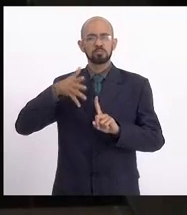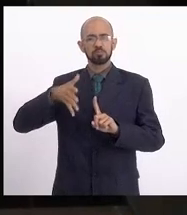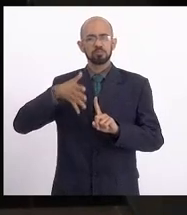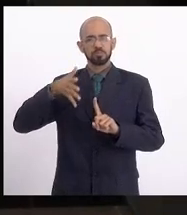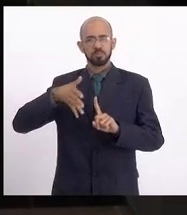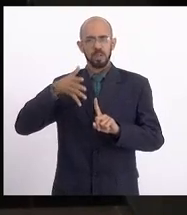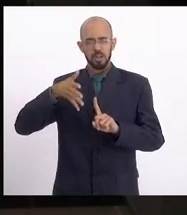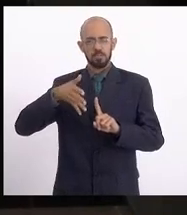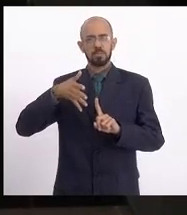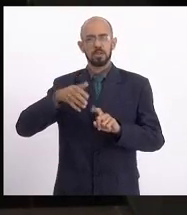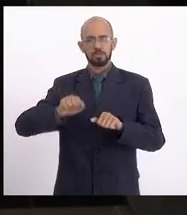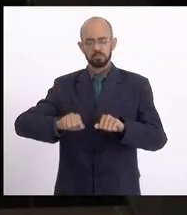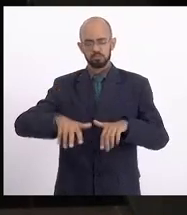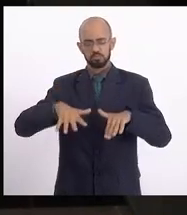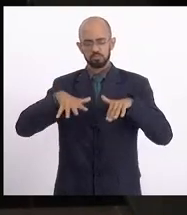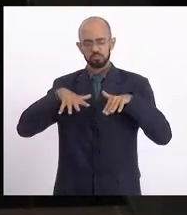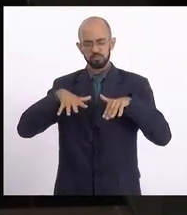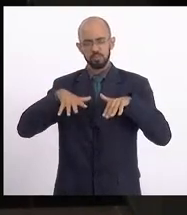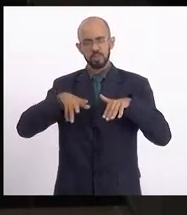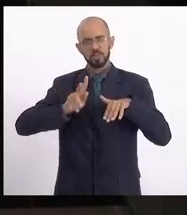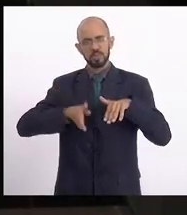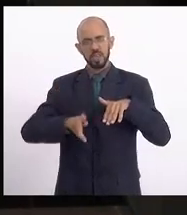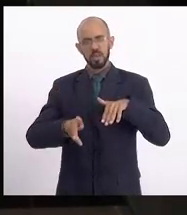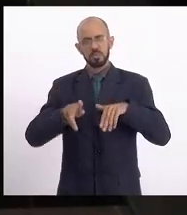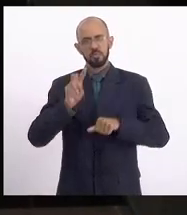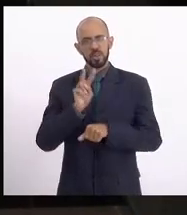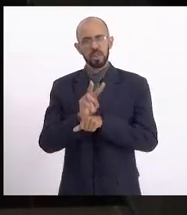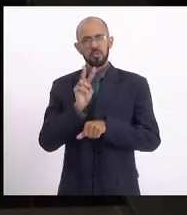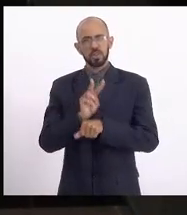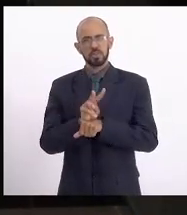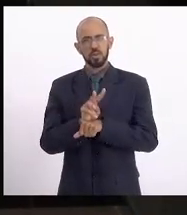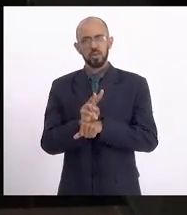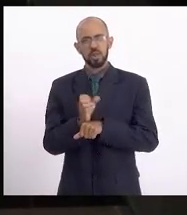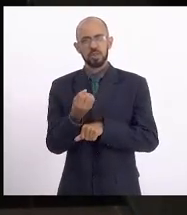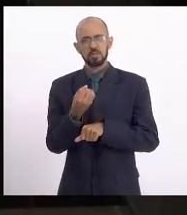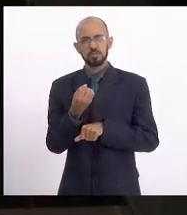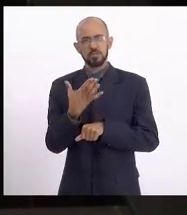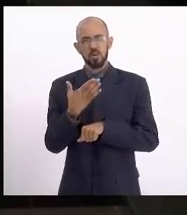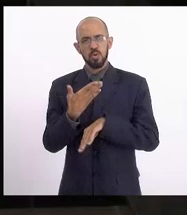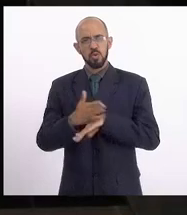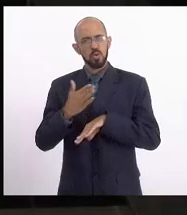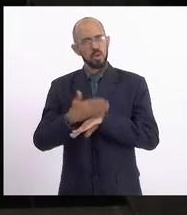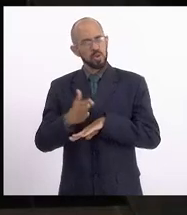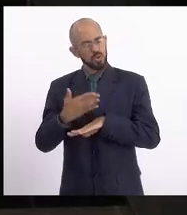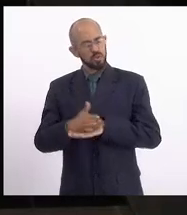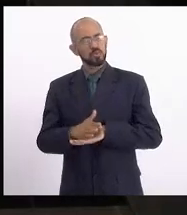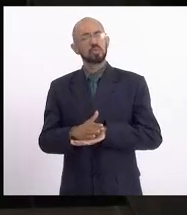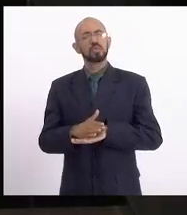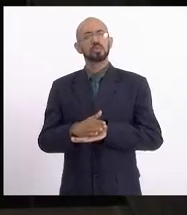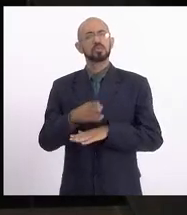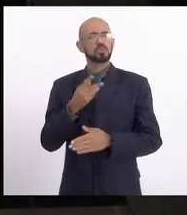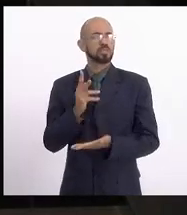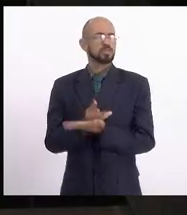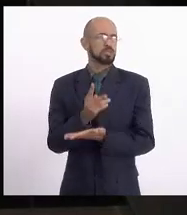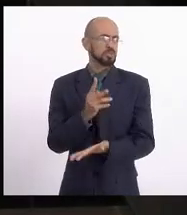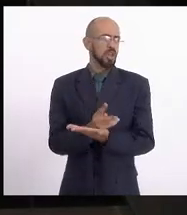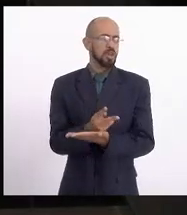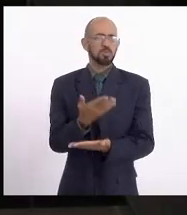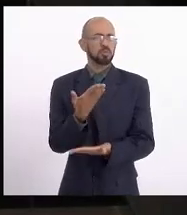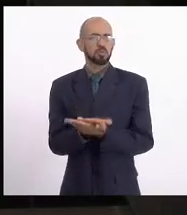foi defensor das boas causas, sempre estudioso, de